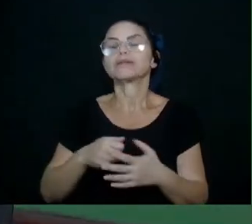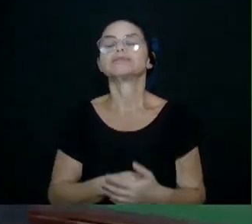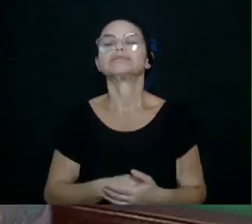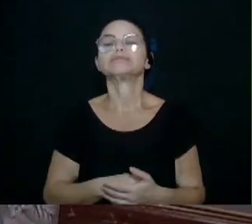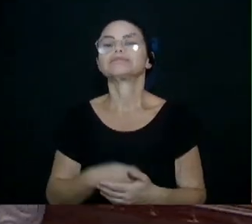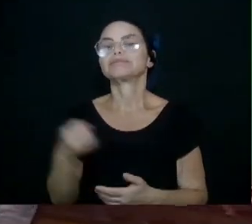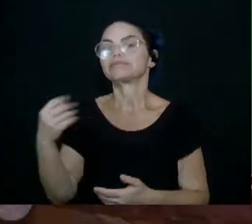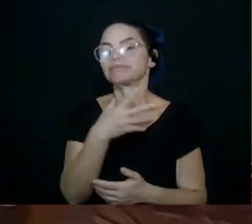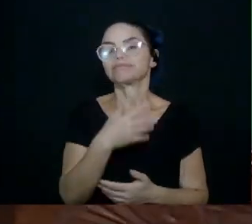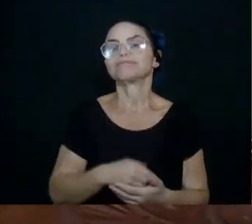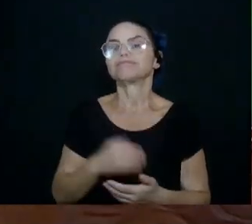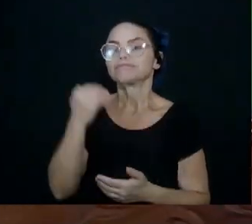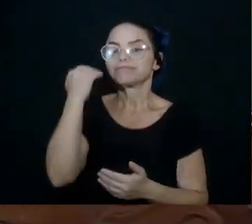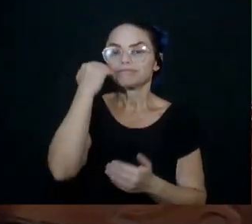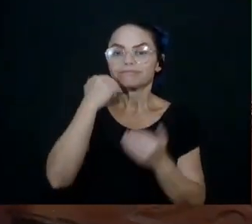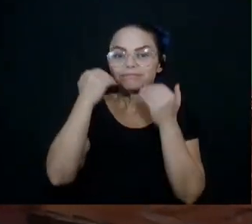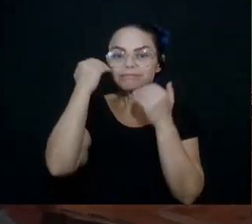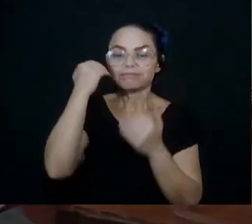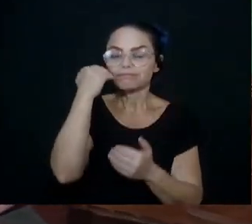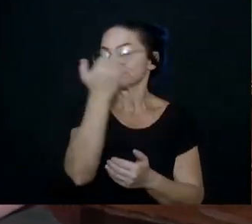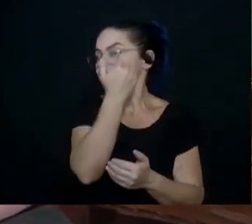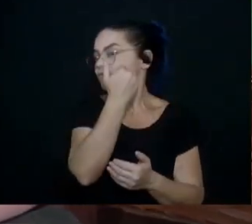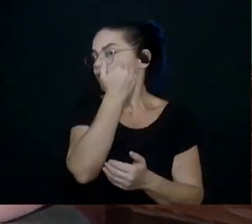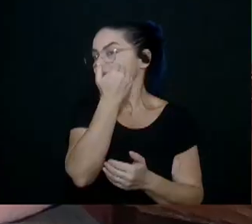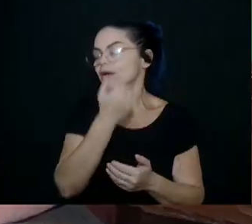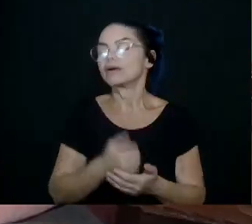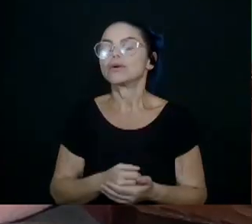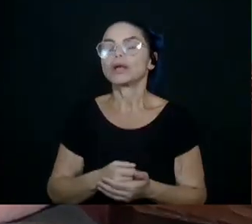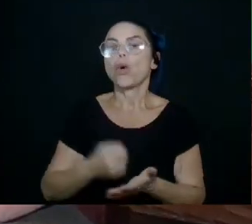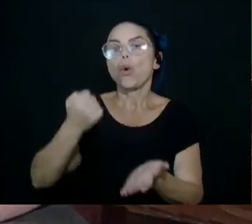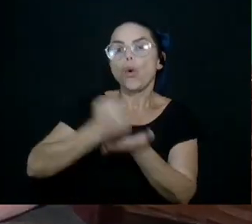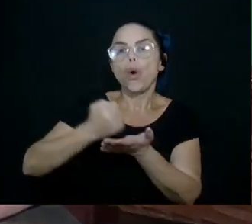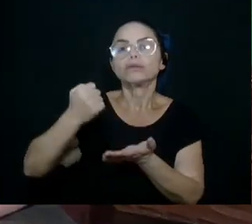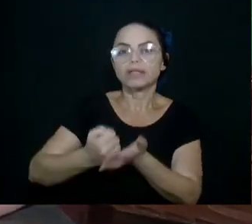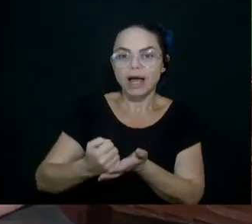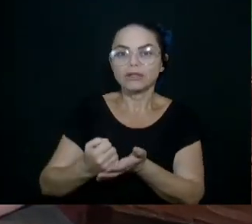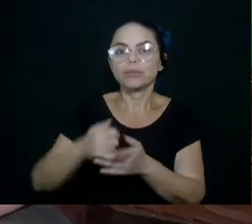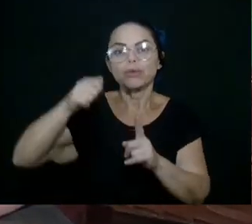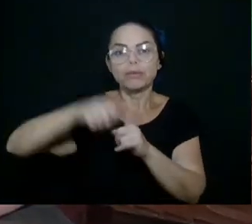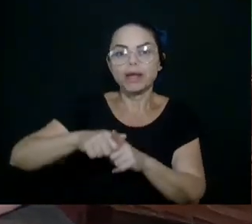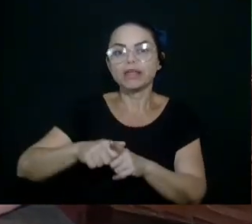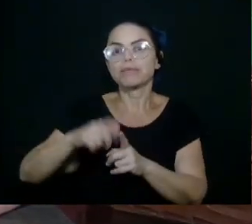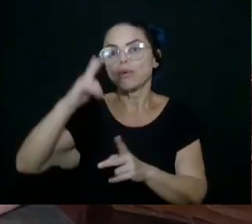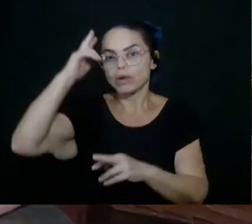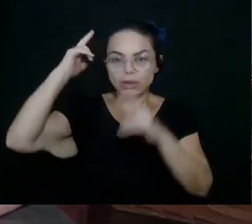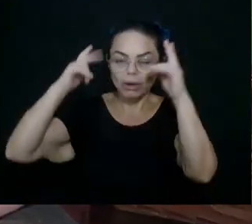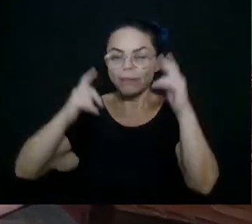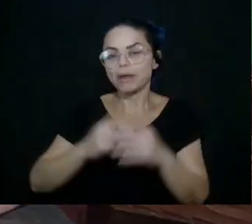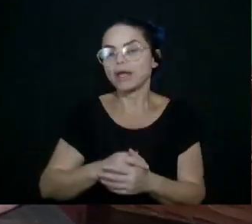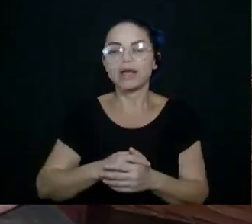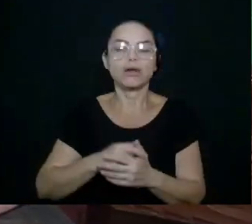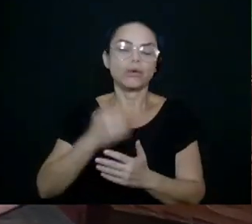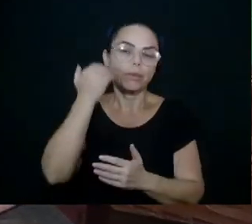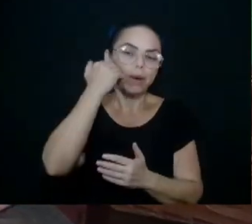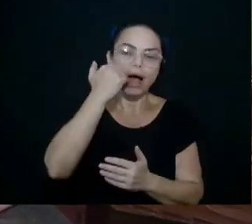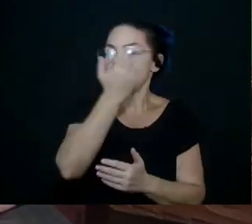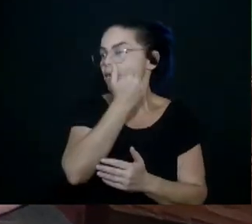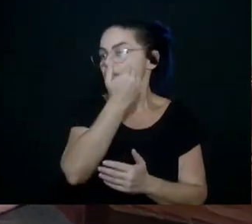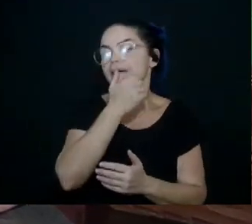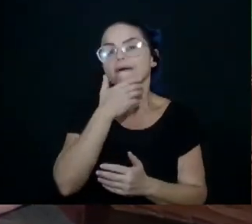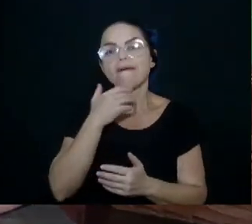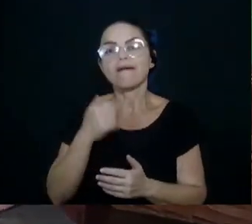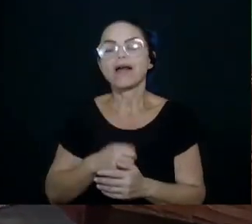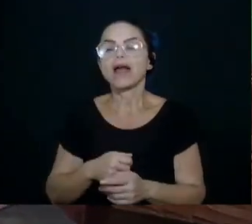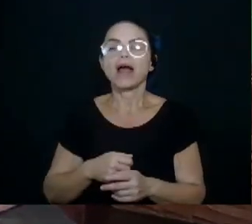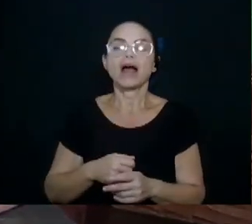barbearia? É um novo conceito, na verdade assim, ele foi desenvolvido desde 2017,